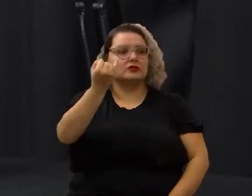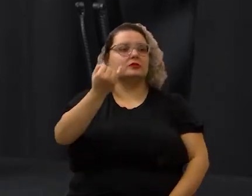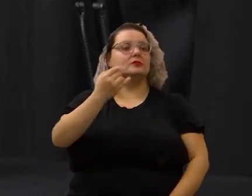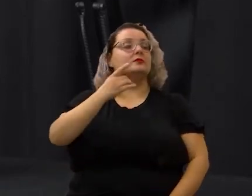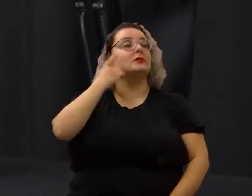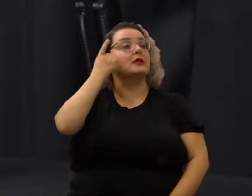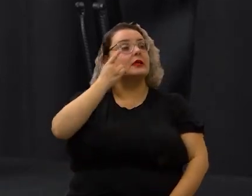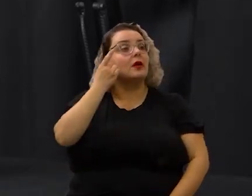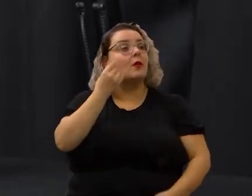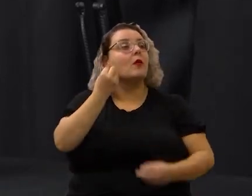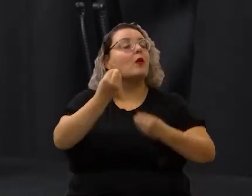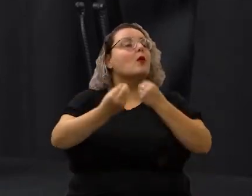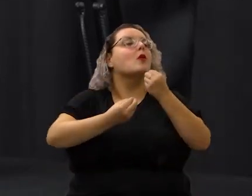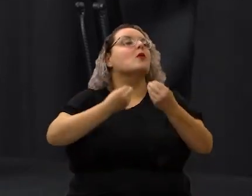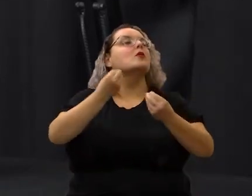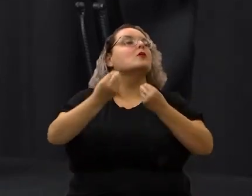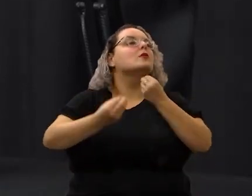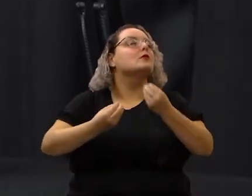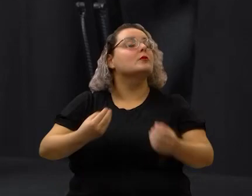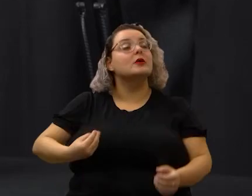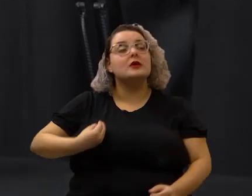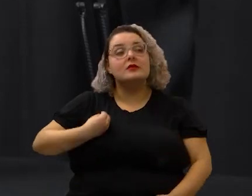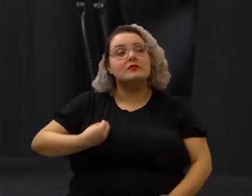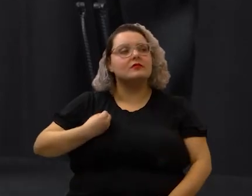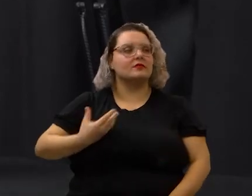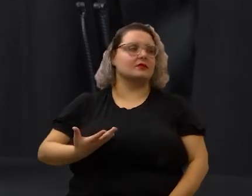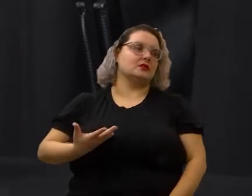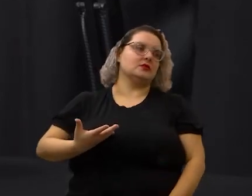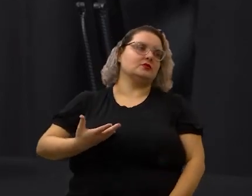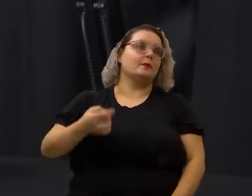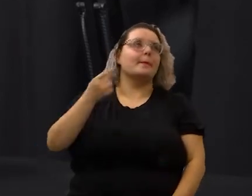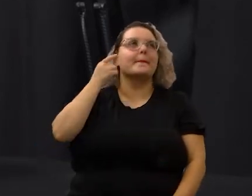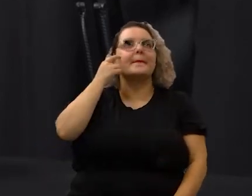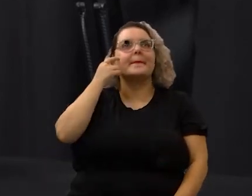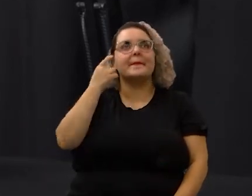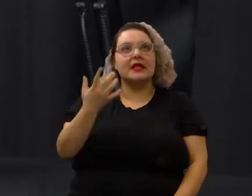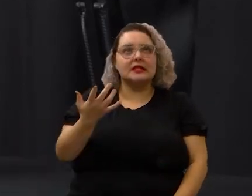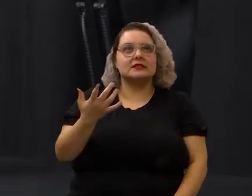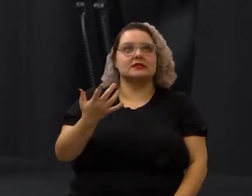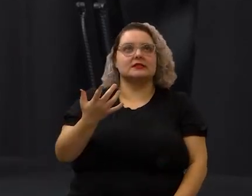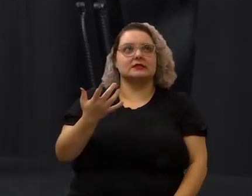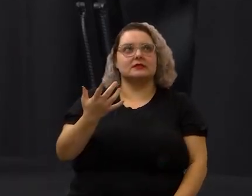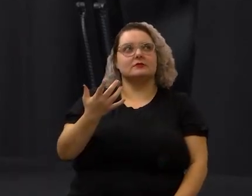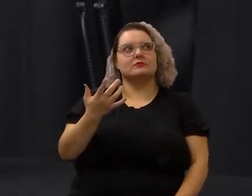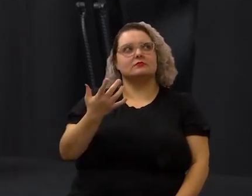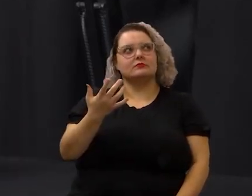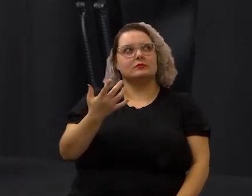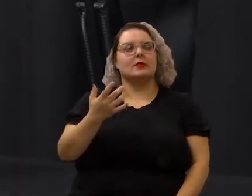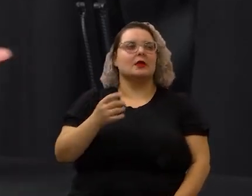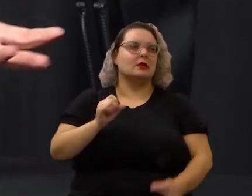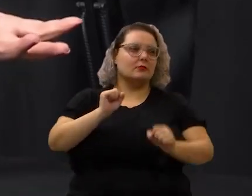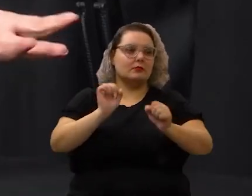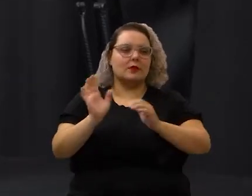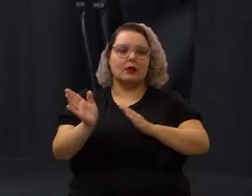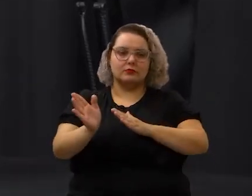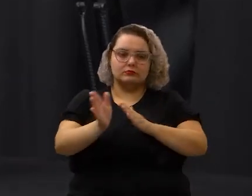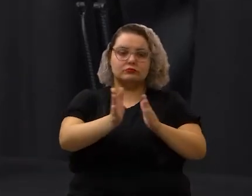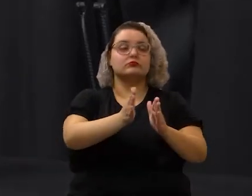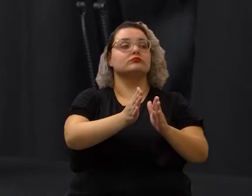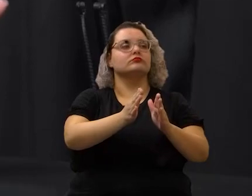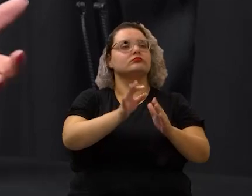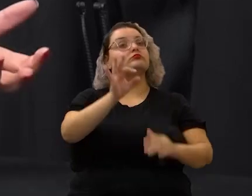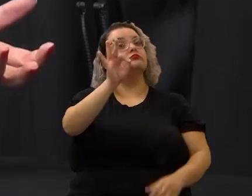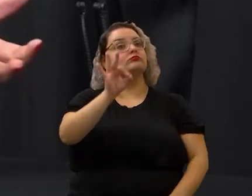também para a deputada. Como que permeia isso na sua vida, você pensar que isso está tomando